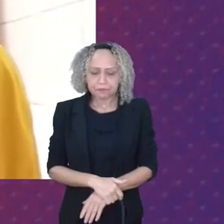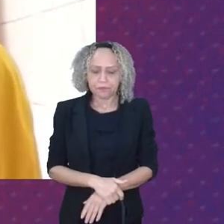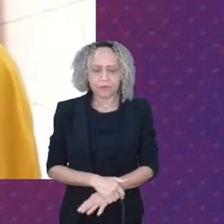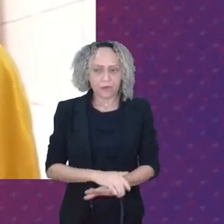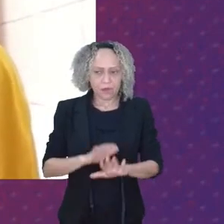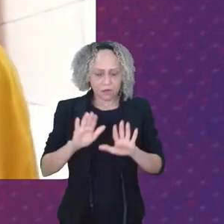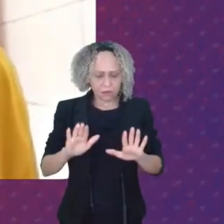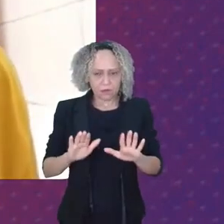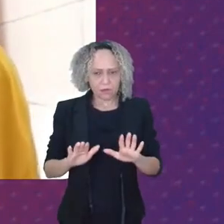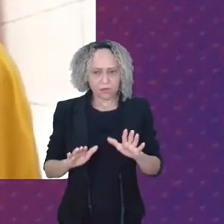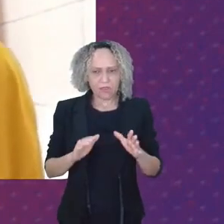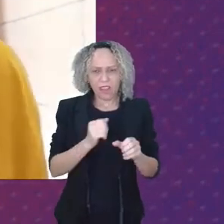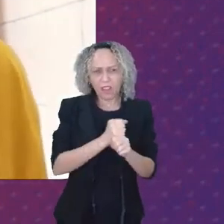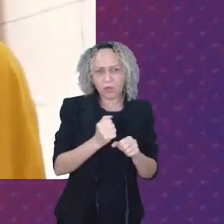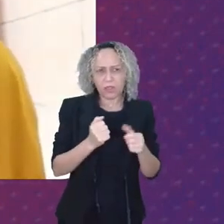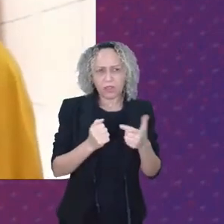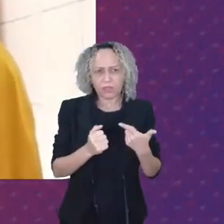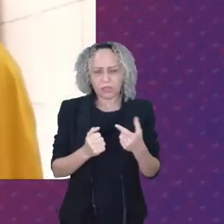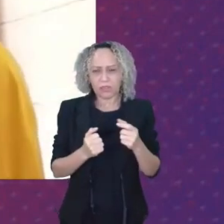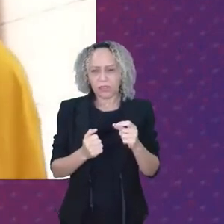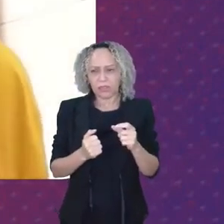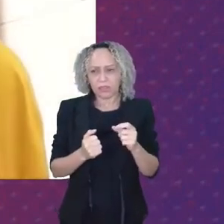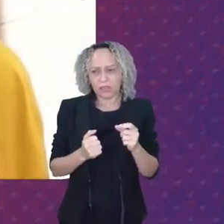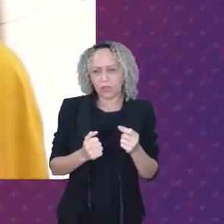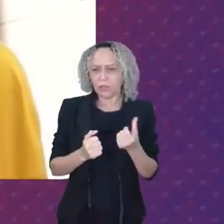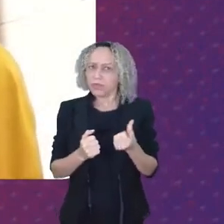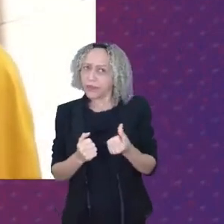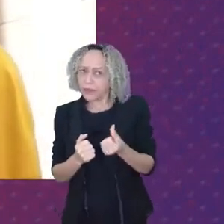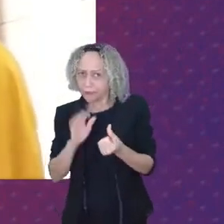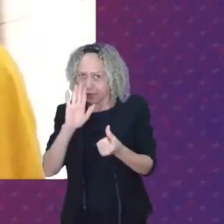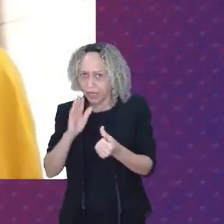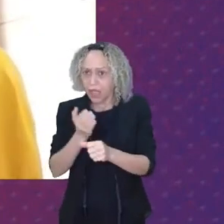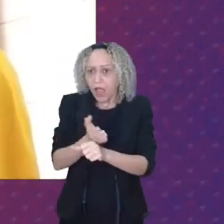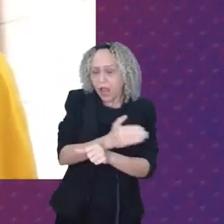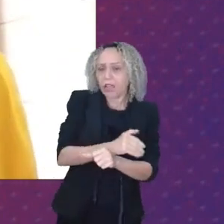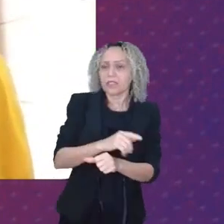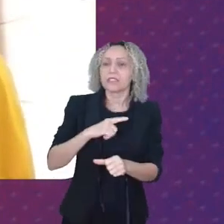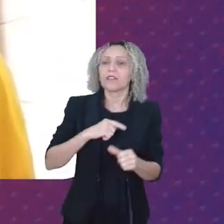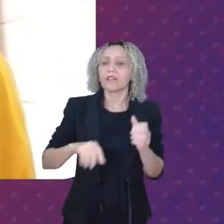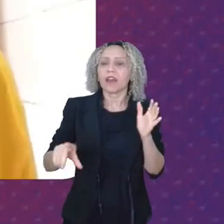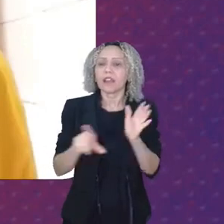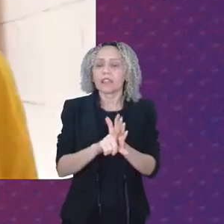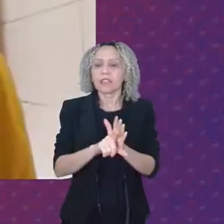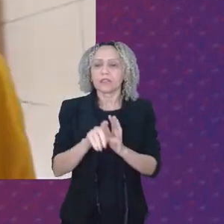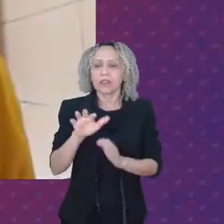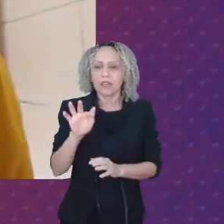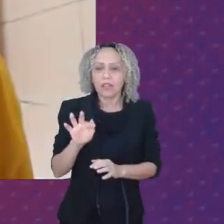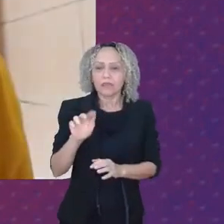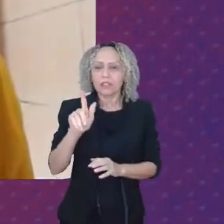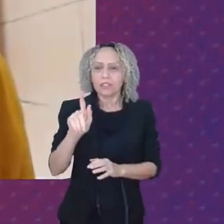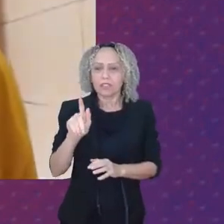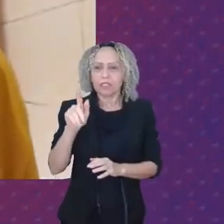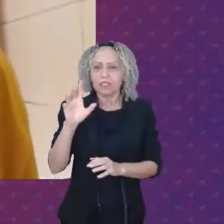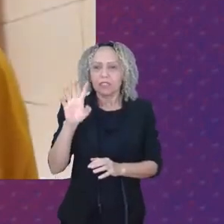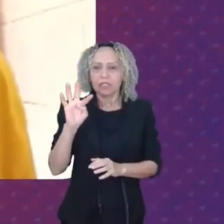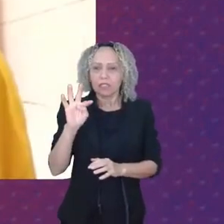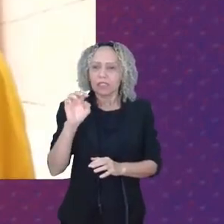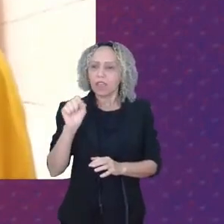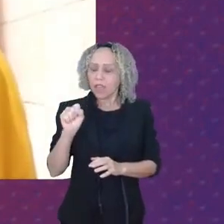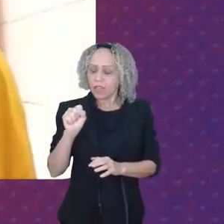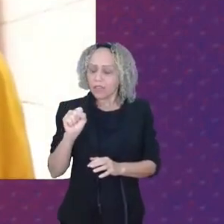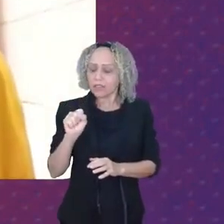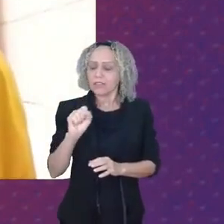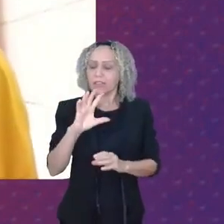em 2006, sim, antes teve a lei do FGTS opcional, porque no governo FHC